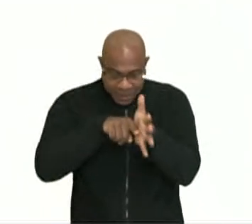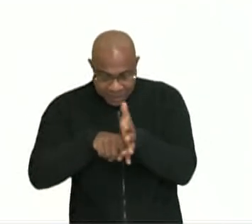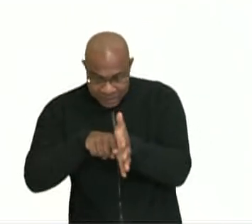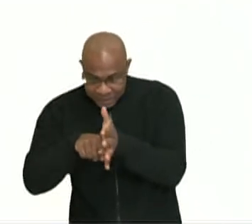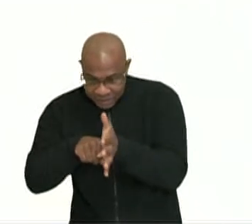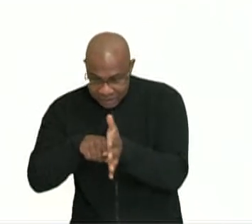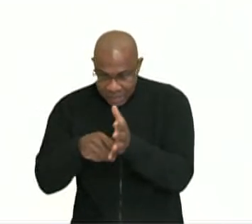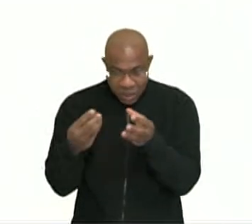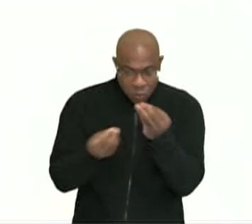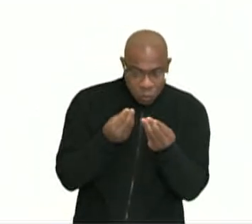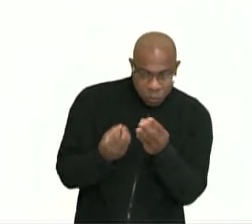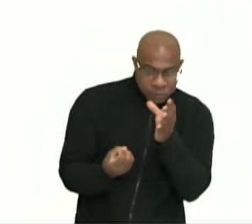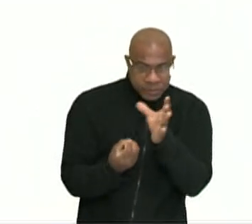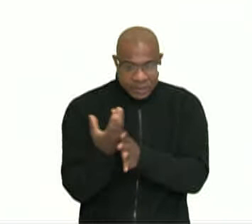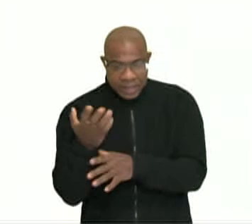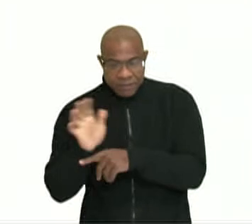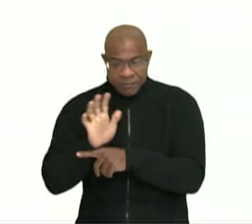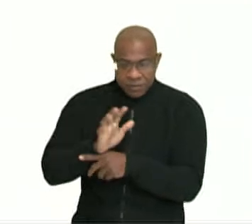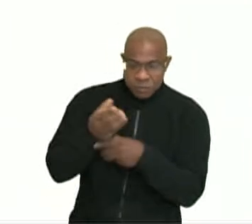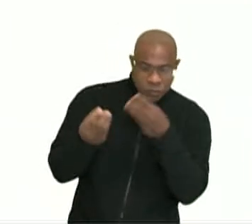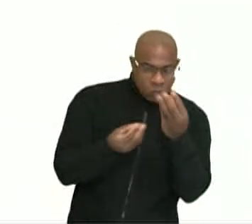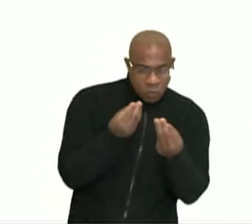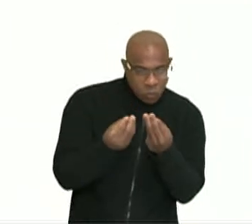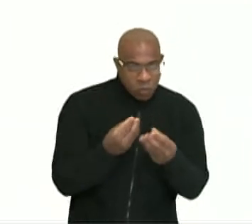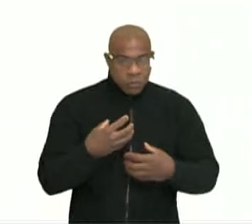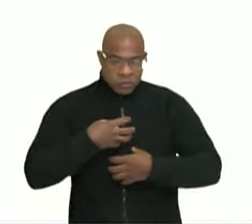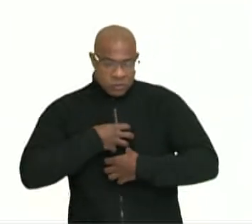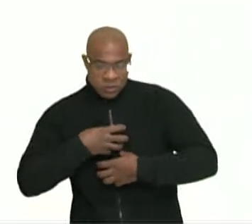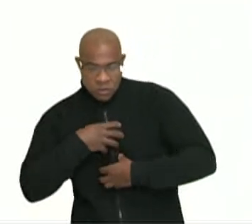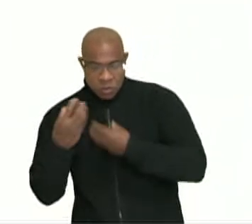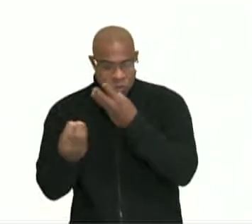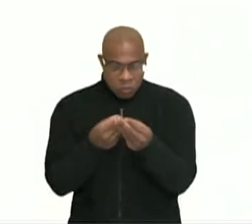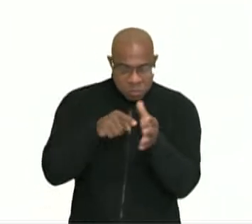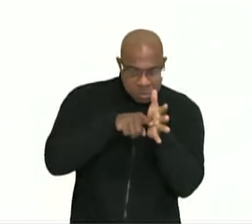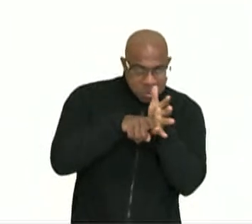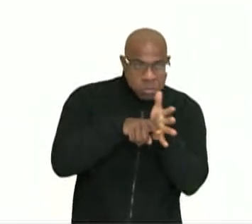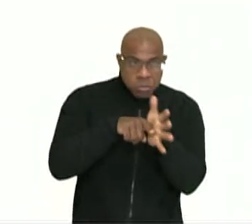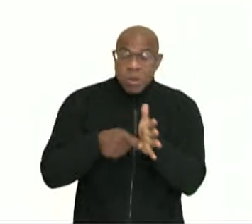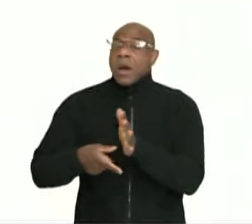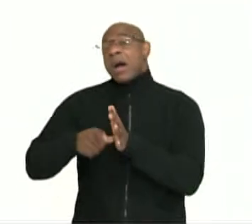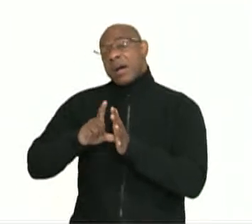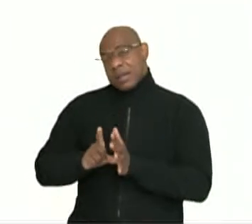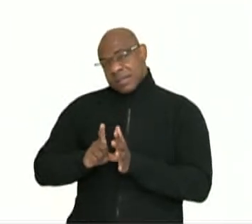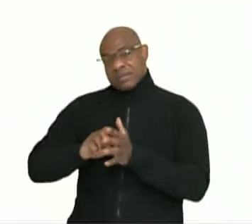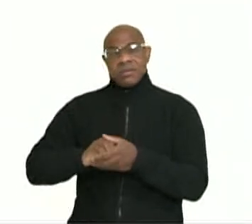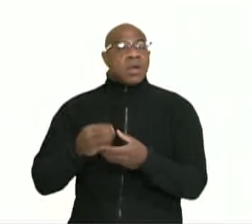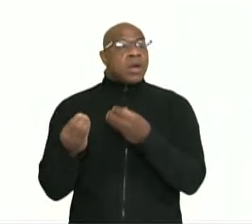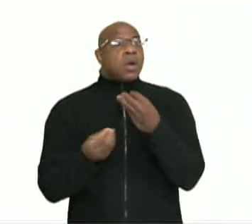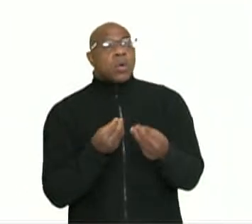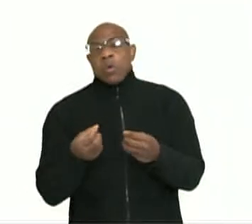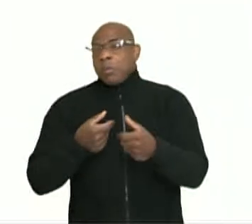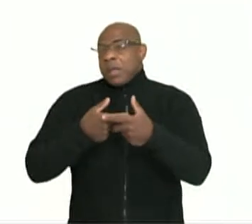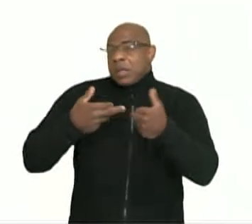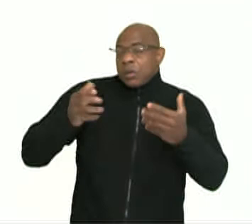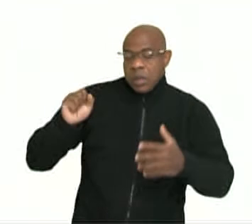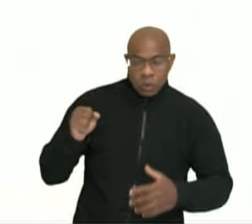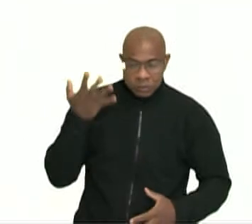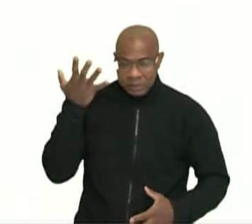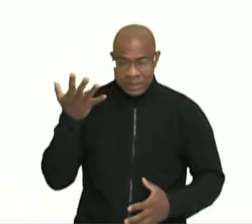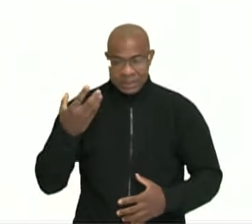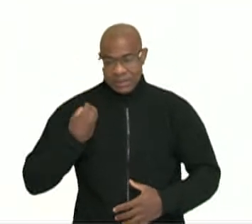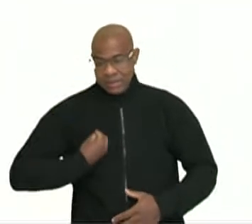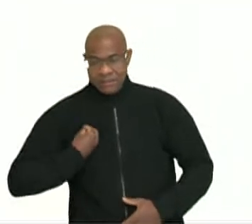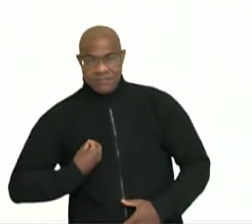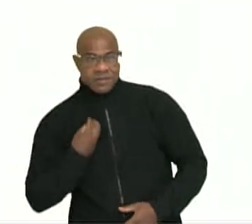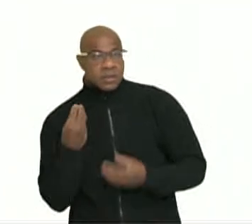E elas podem dizer muito sobre como você enxerga o mundo e como lida com as coisas ao seu redor. Você